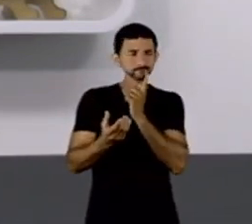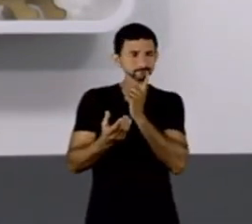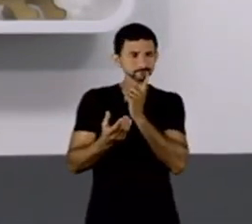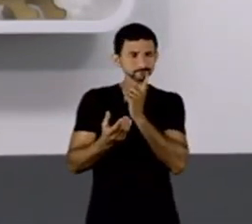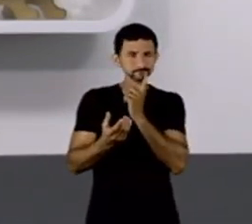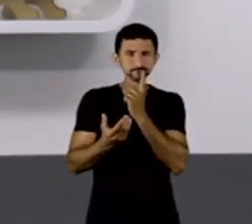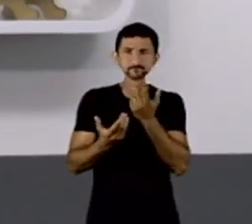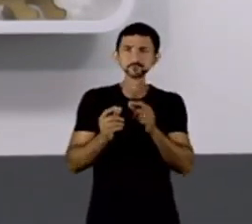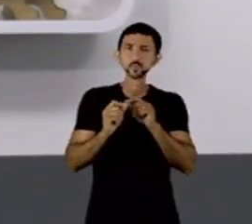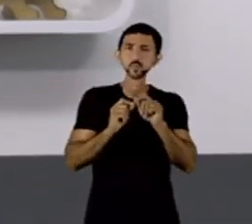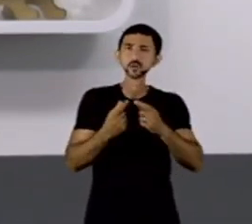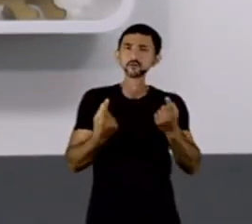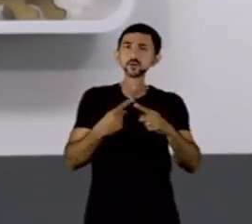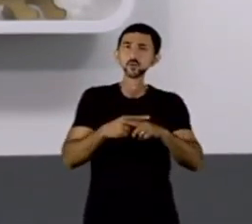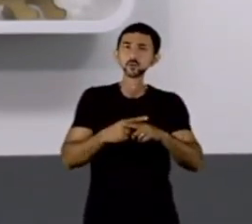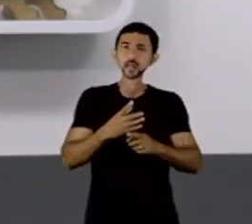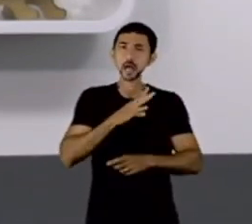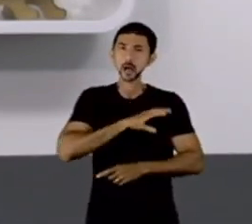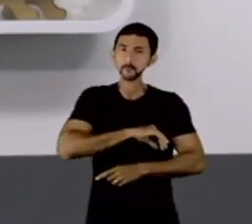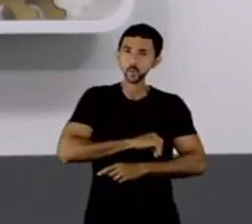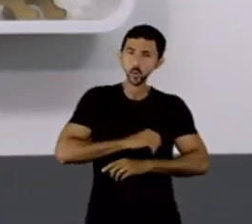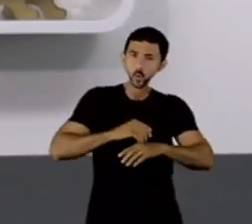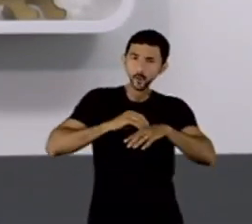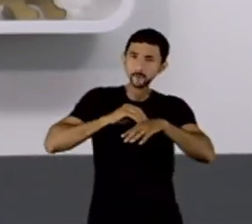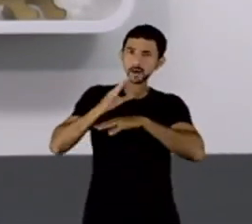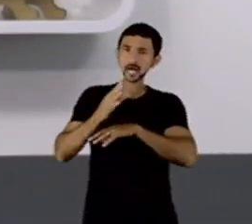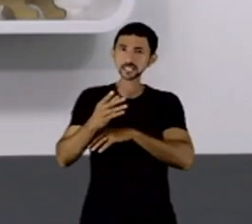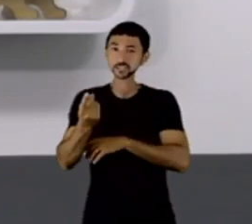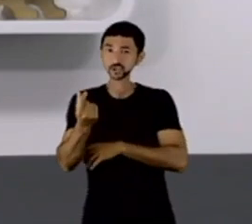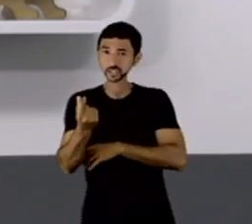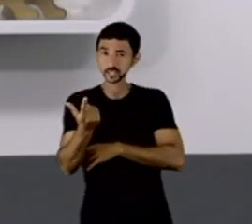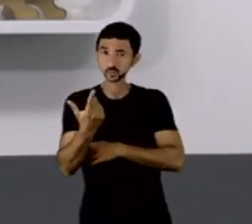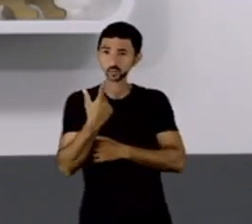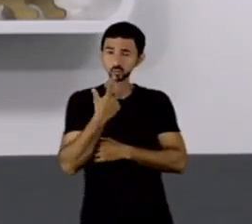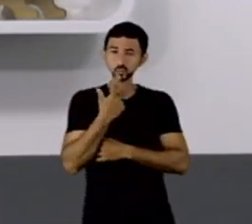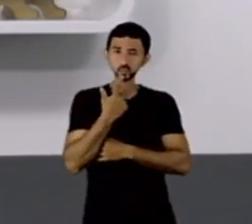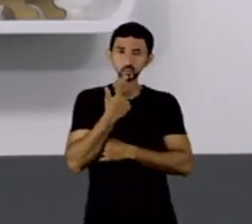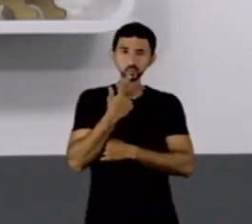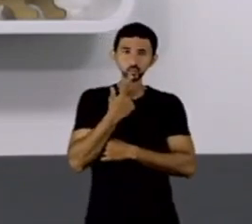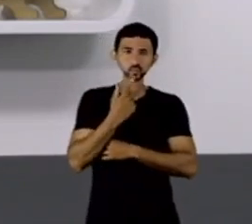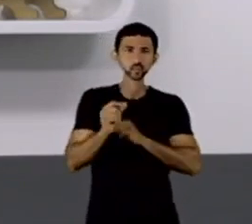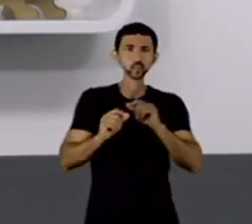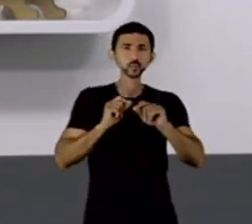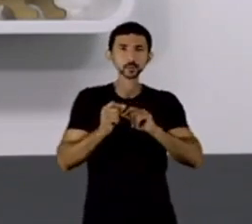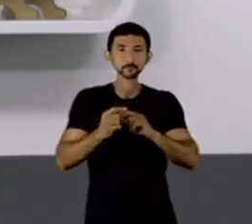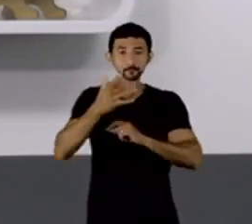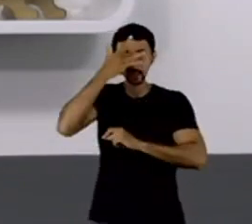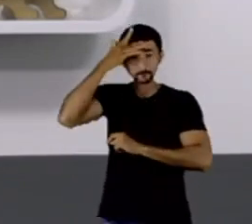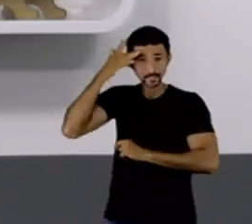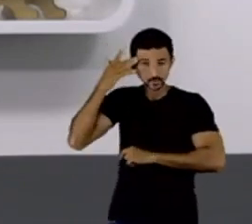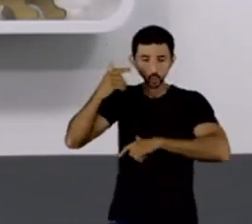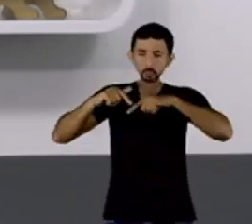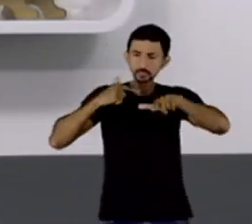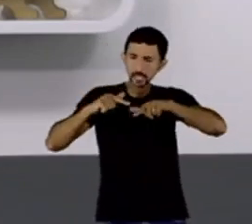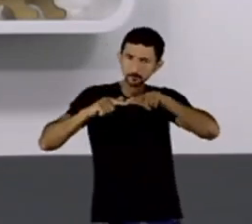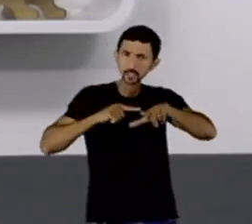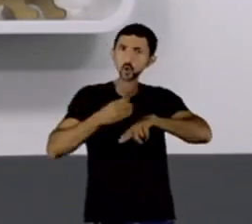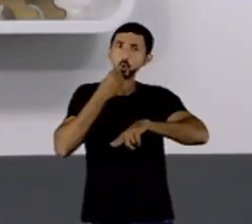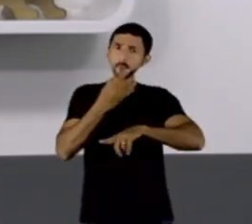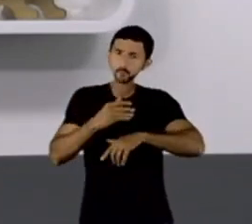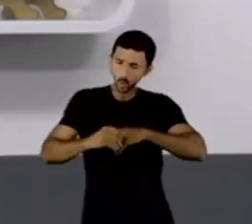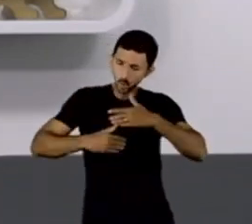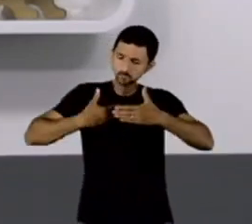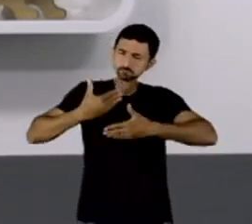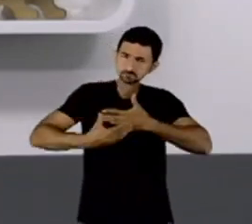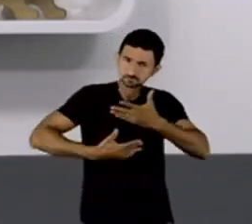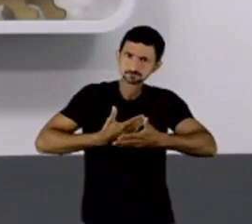dinheiro? É disso que o texto está falando, de que existiram recompensas para pessoas que fizeram trabalhos e tiveram boas